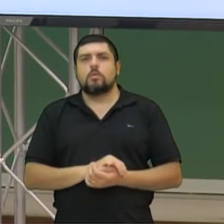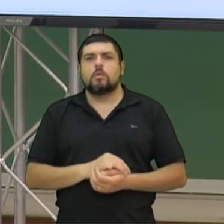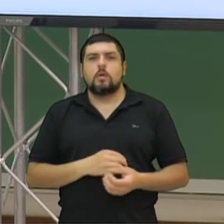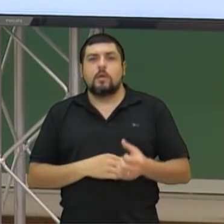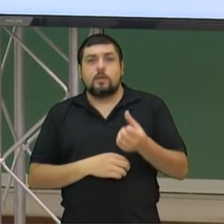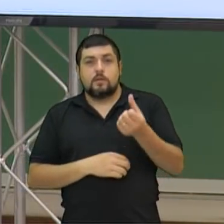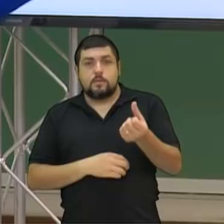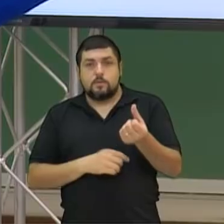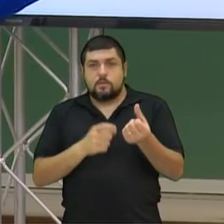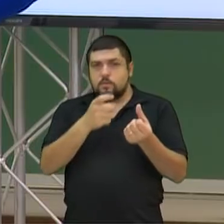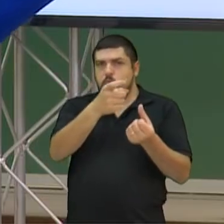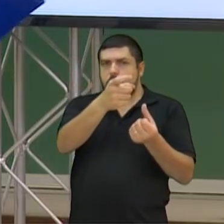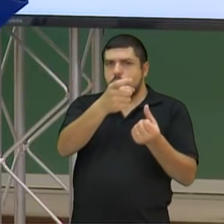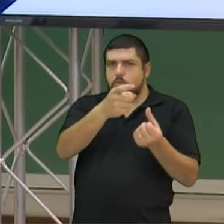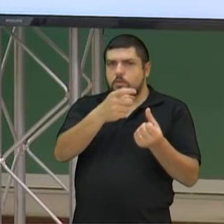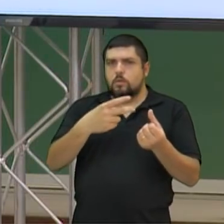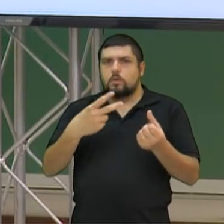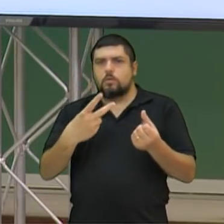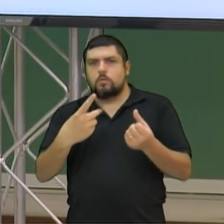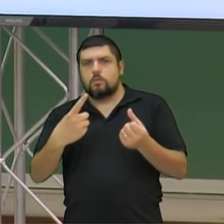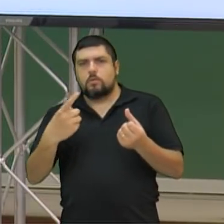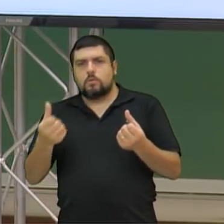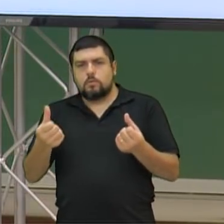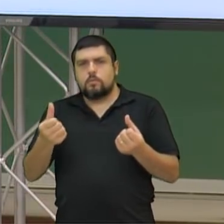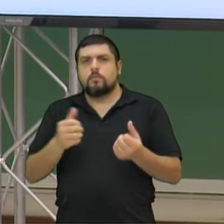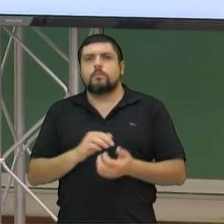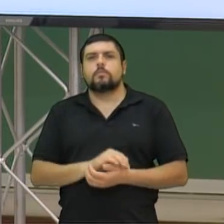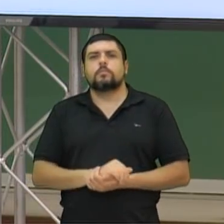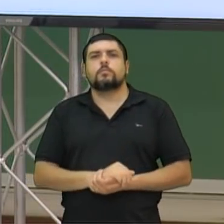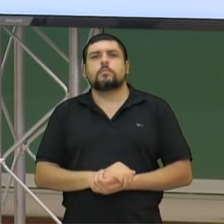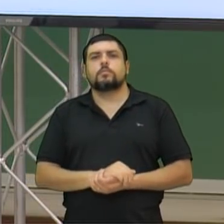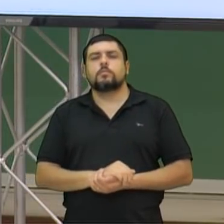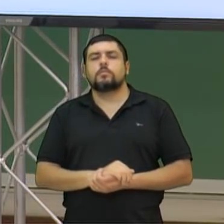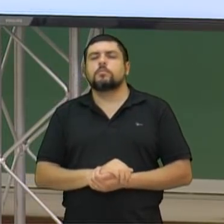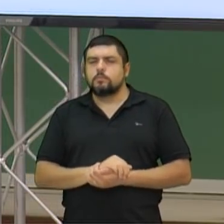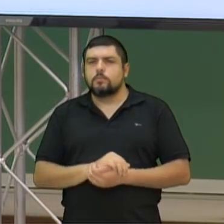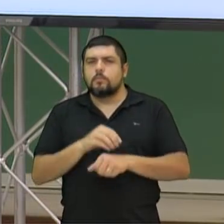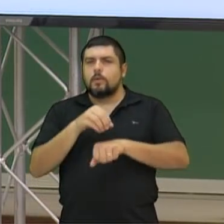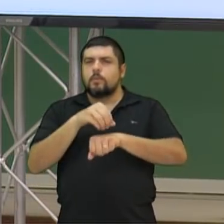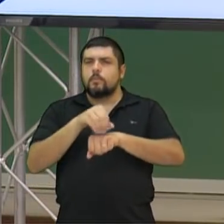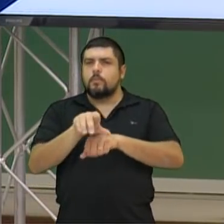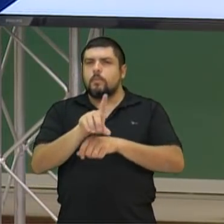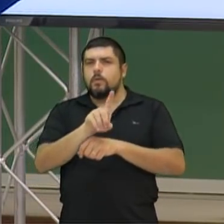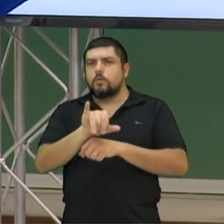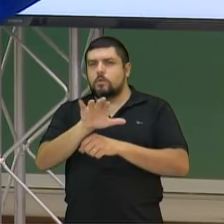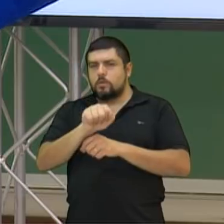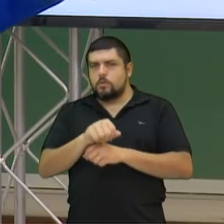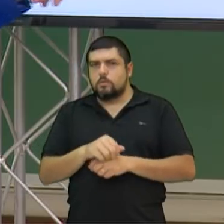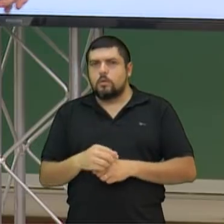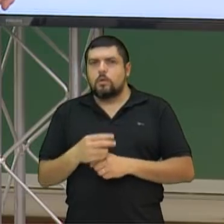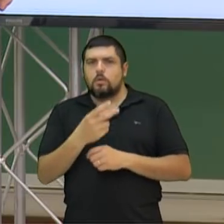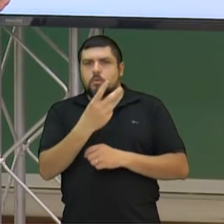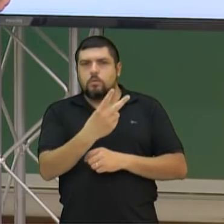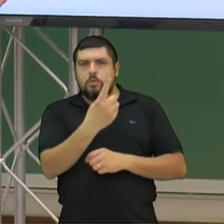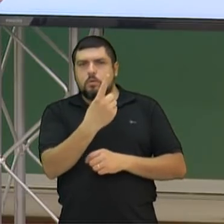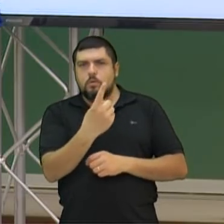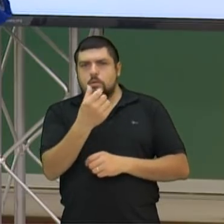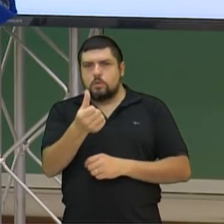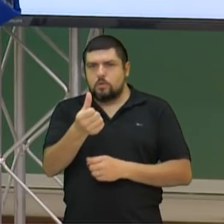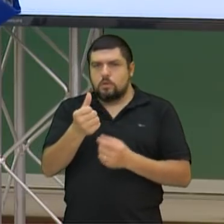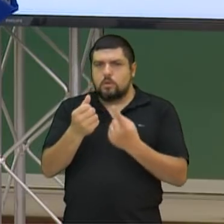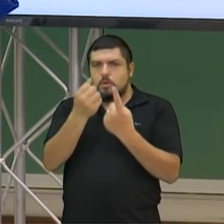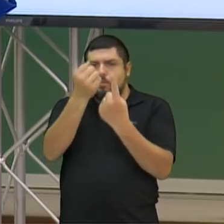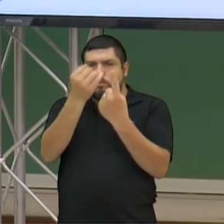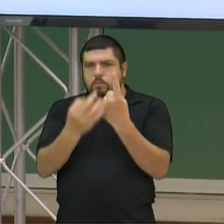6 elevado a x é igual a 216. Aqui eu vou deixar uma dica, quando você for fatorar 216, comece com o